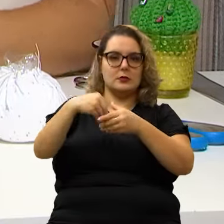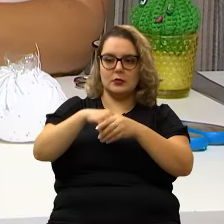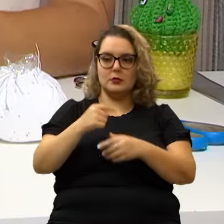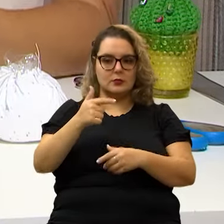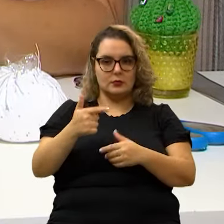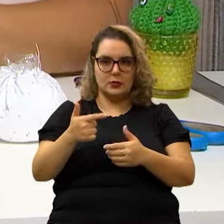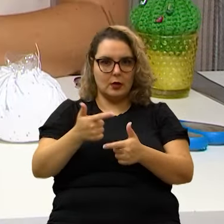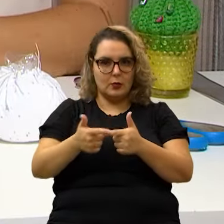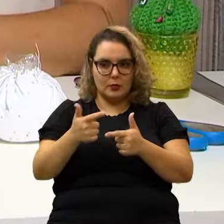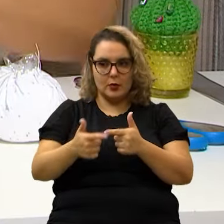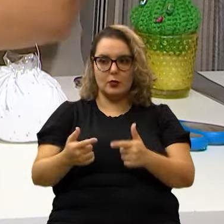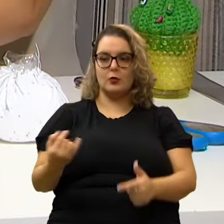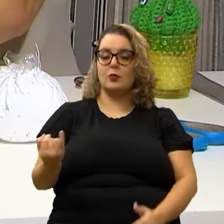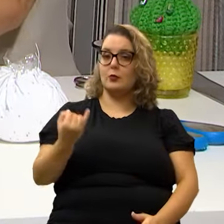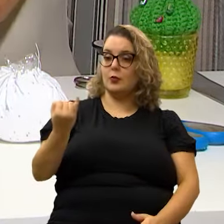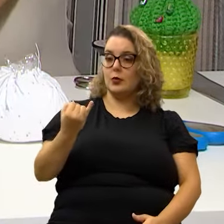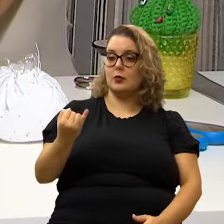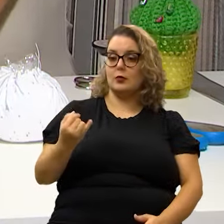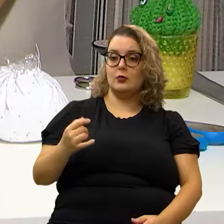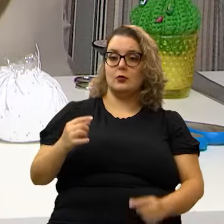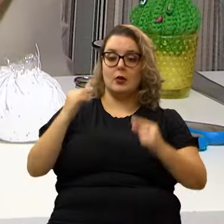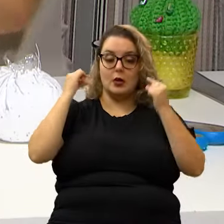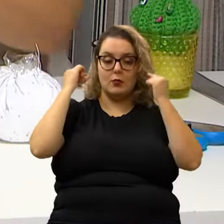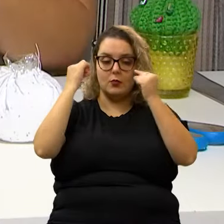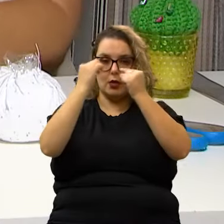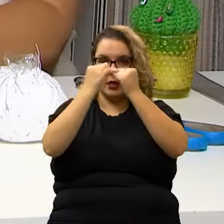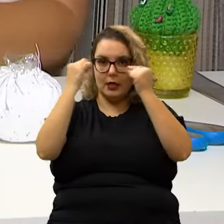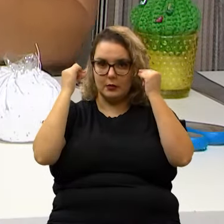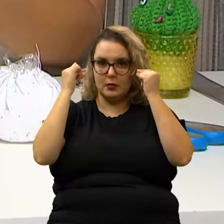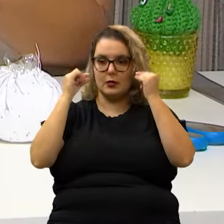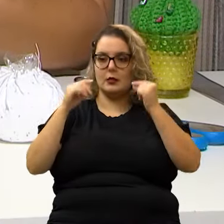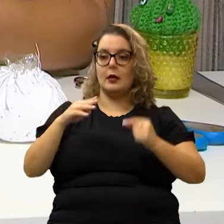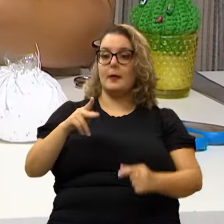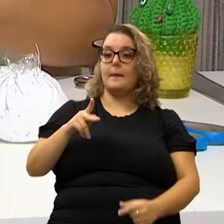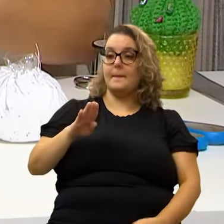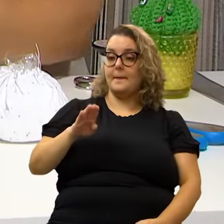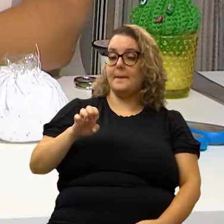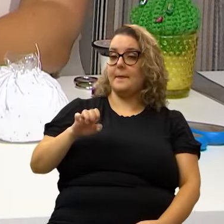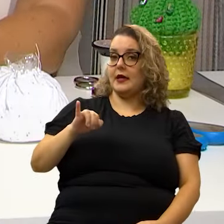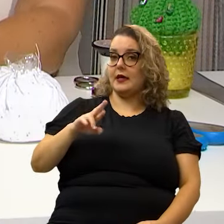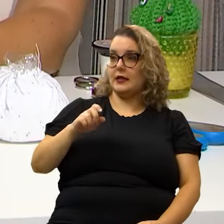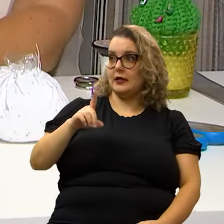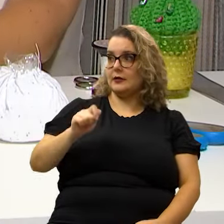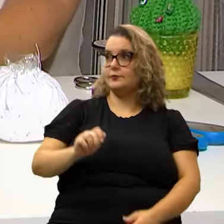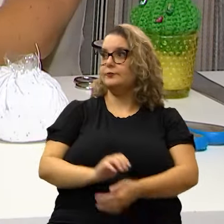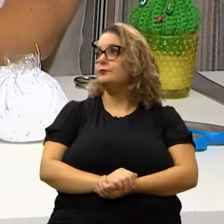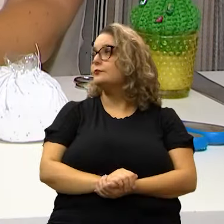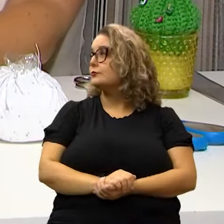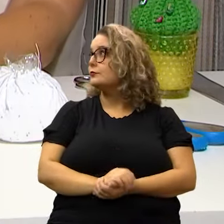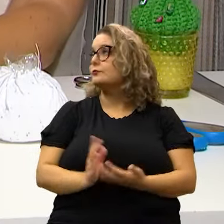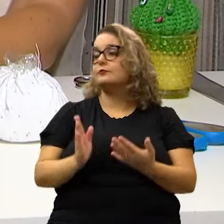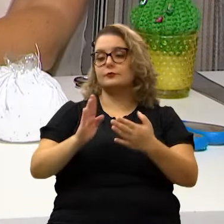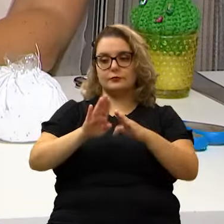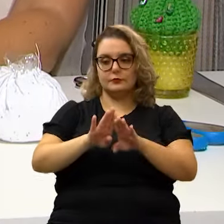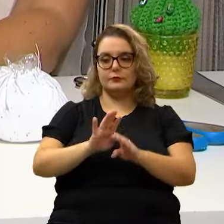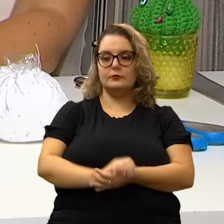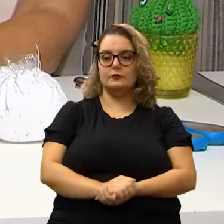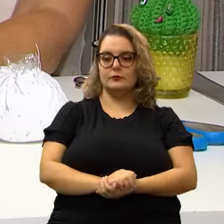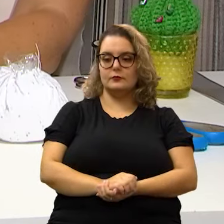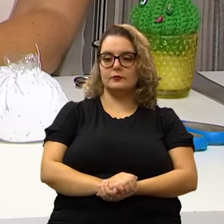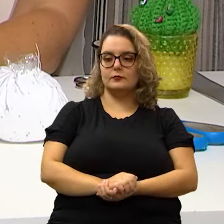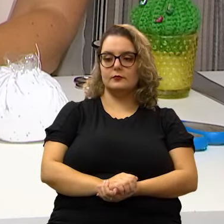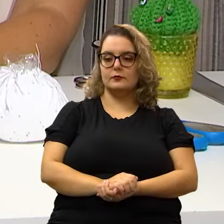dentro, não vai ter problema. O importante é que não fique o desnível ali na beiradinha. Agora eu vou dar... também um fechamento Eu